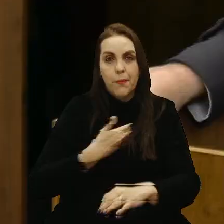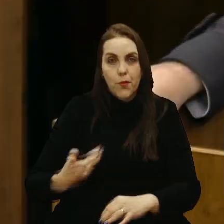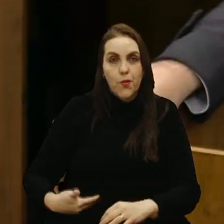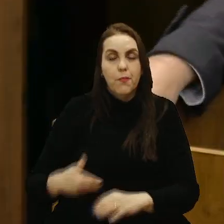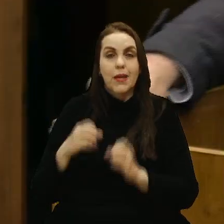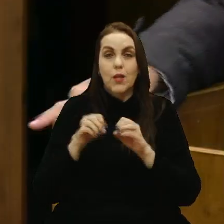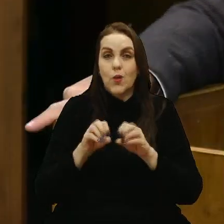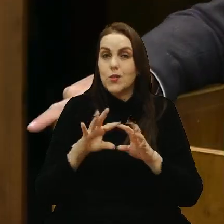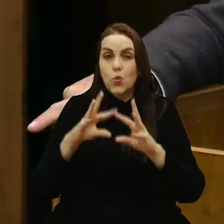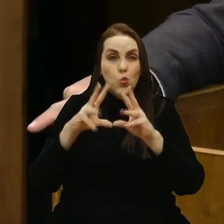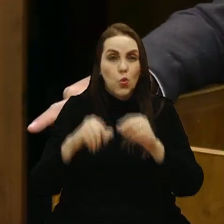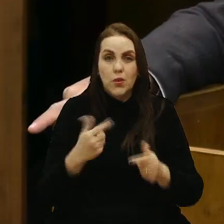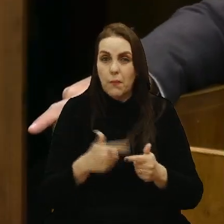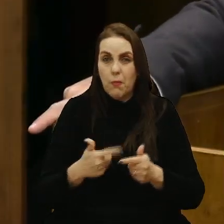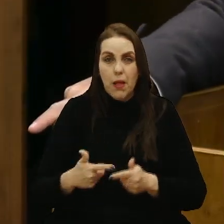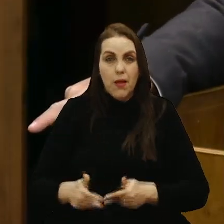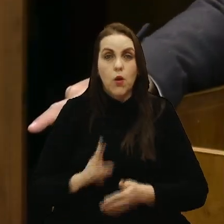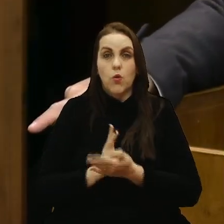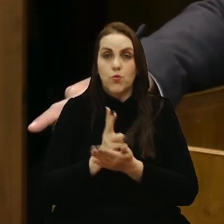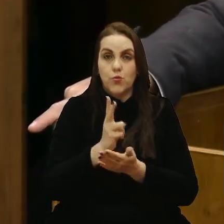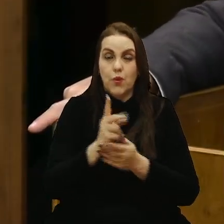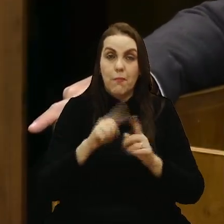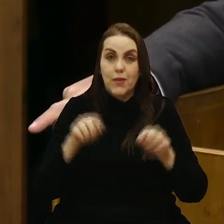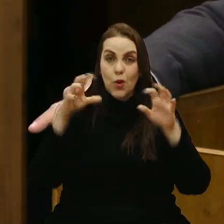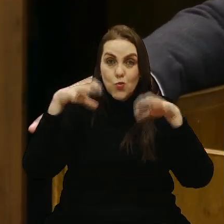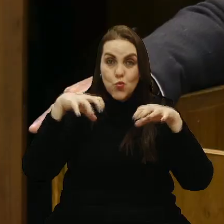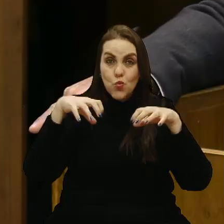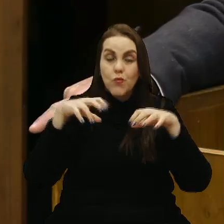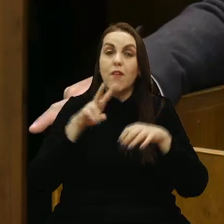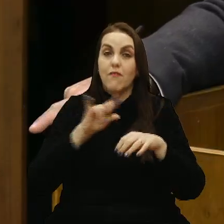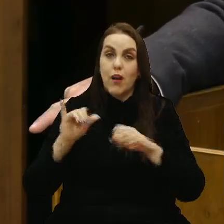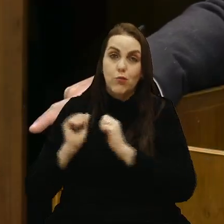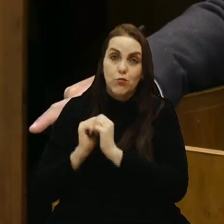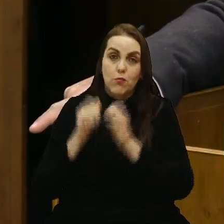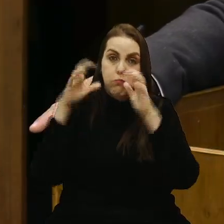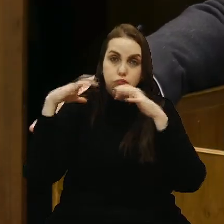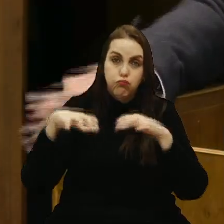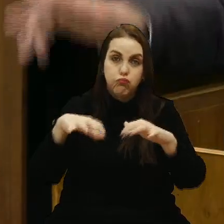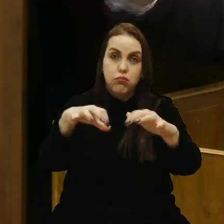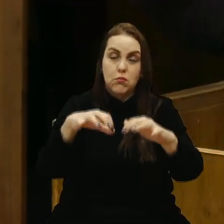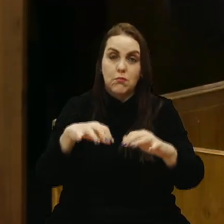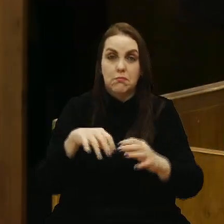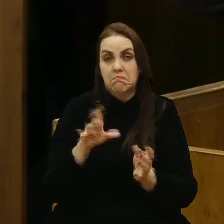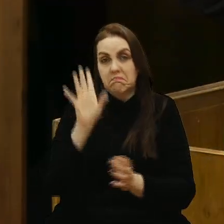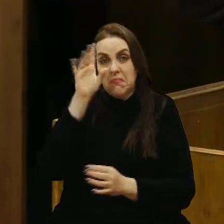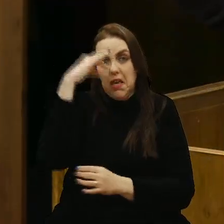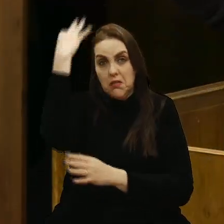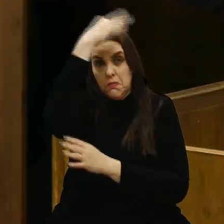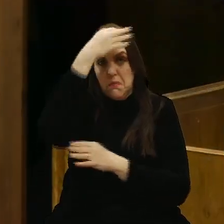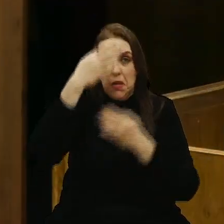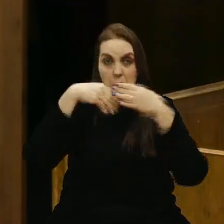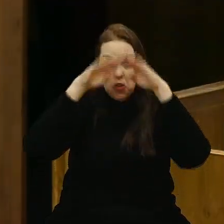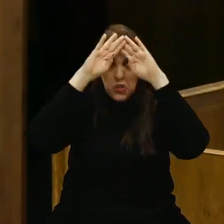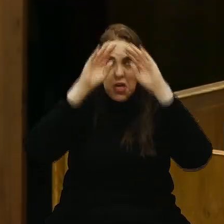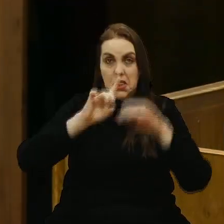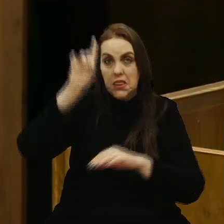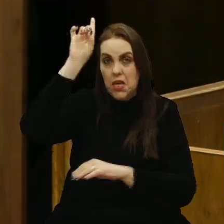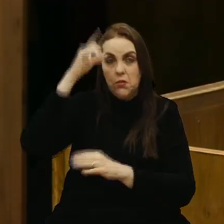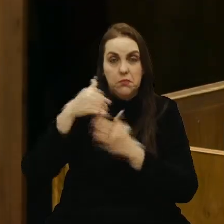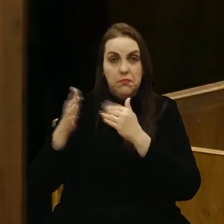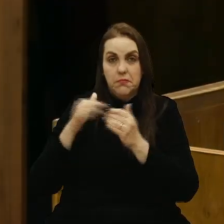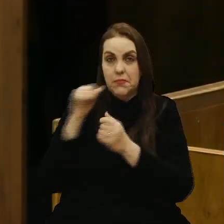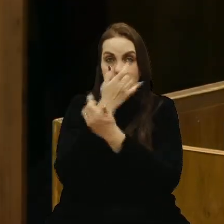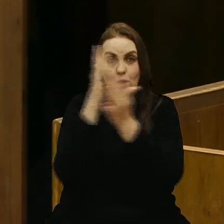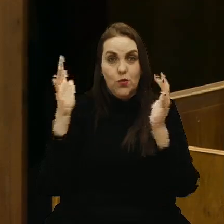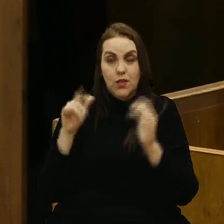educação. Todos esses problemas seguem. Agora a chuva vai chegar. Queira São Pedro, os orixás, Deus ou as forças da